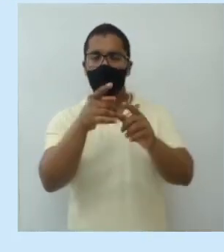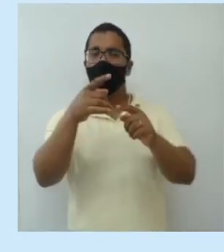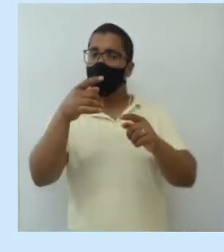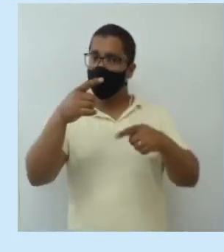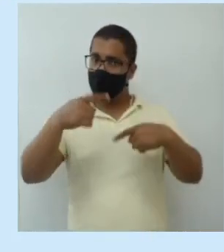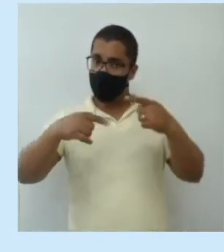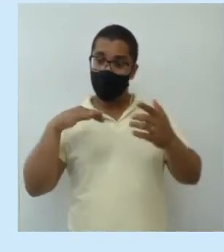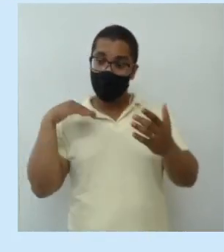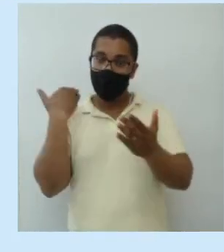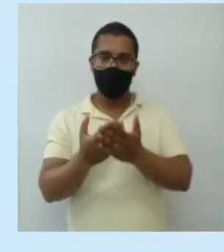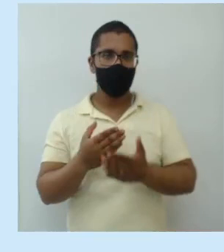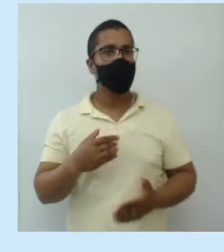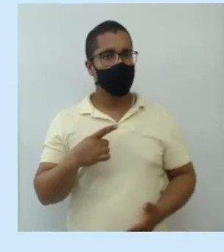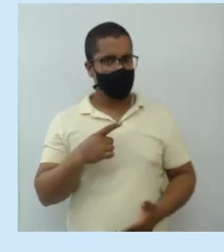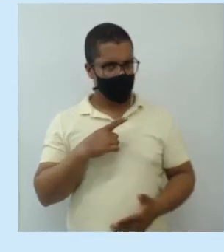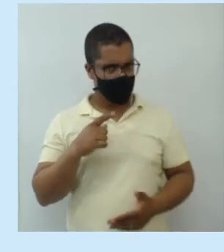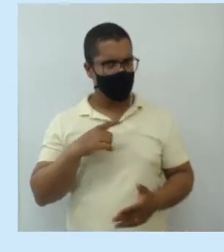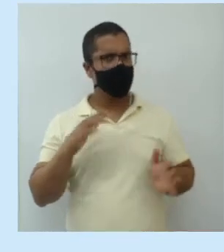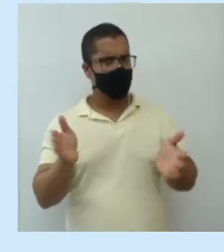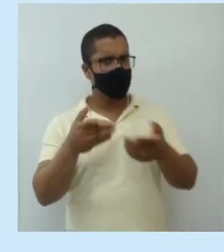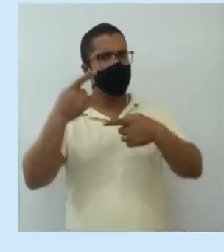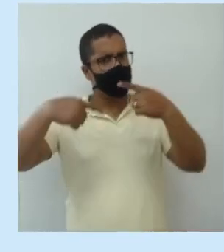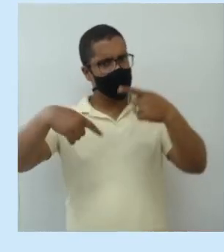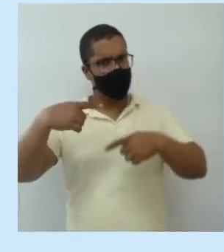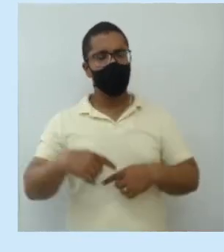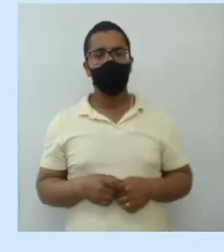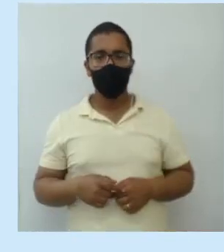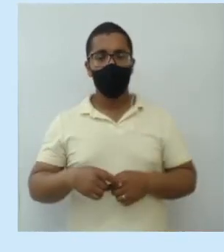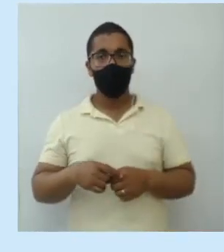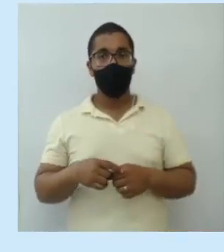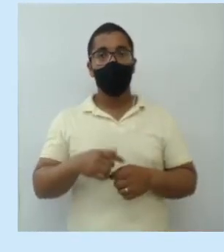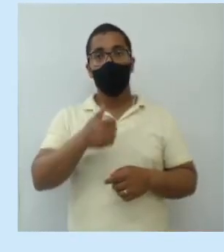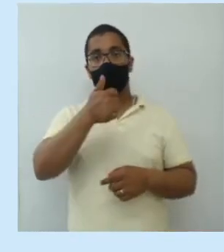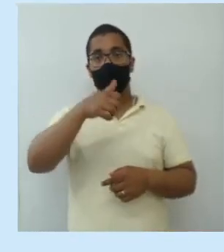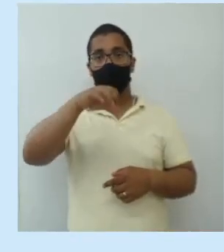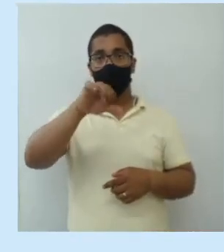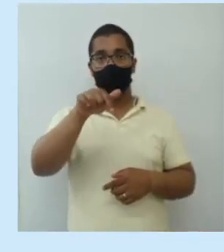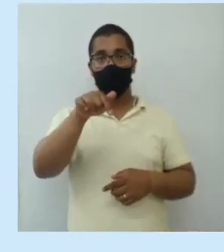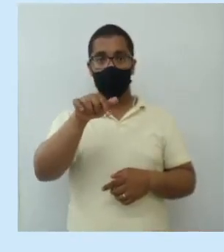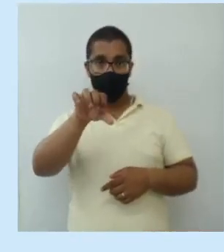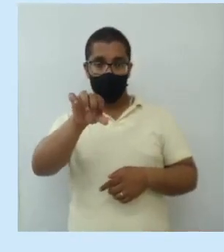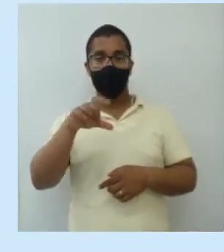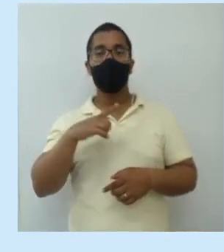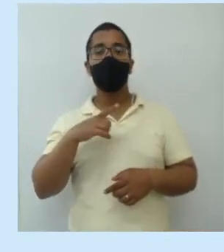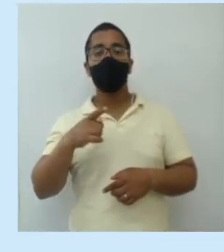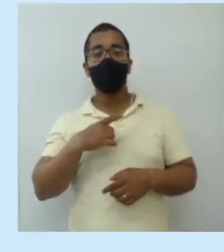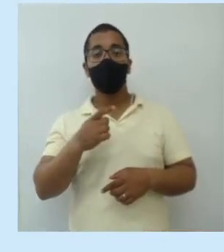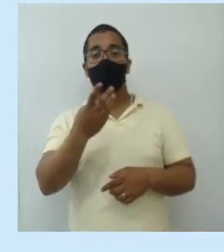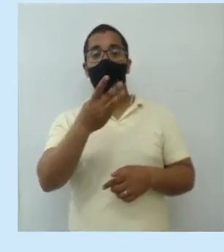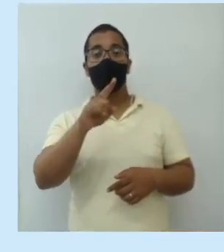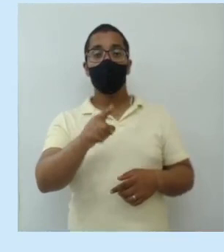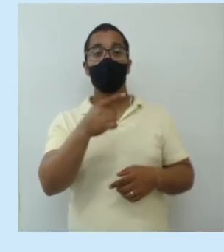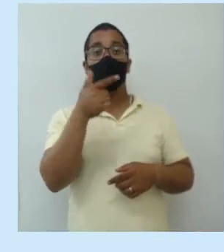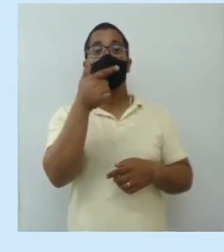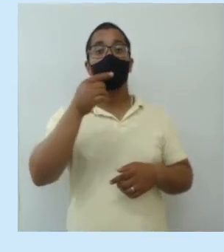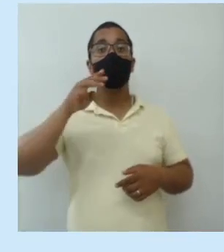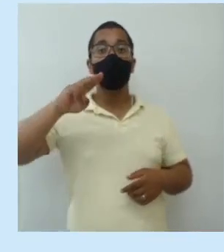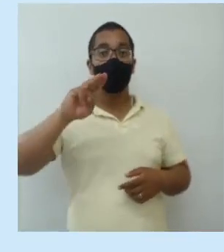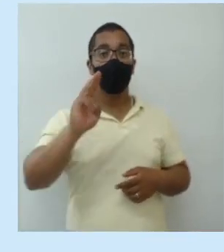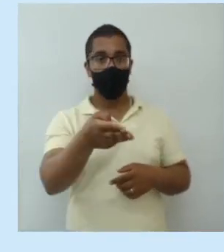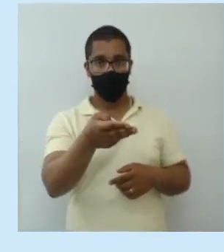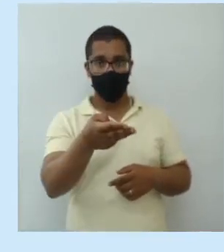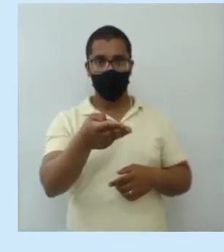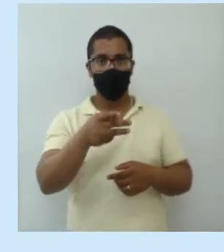político até os dias de hoje. Em 1979, nós tivemos 3,2 milhões de trabalhadores em greve